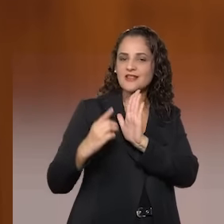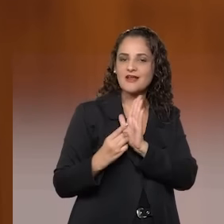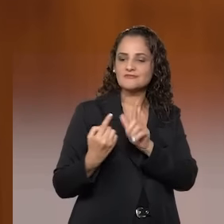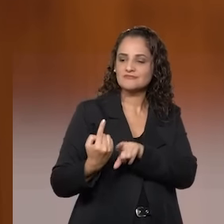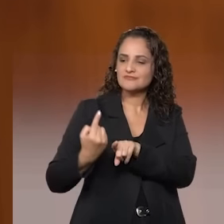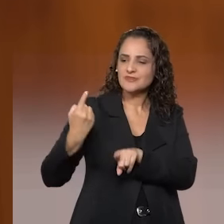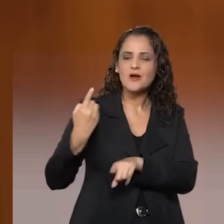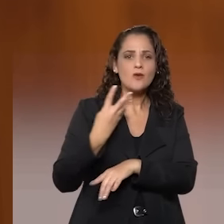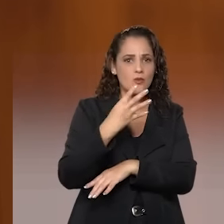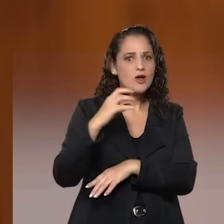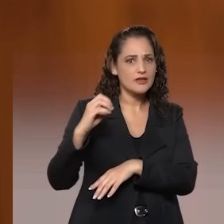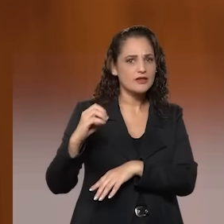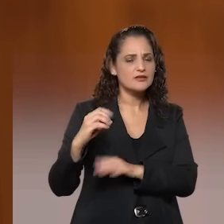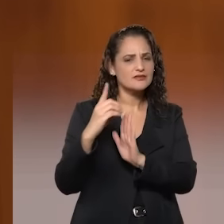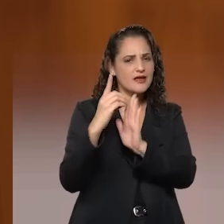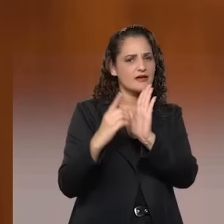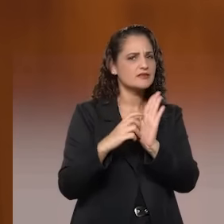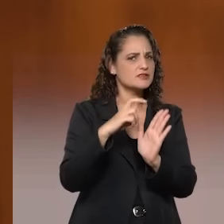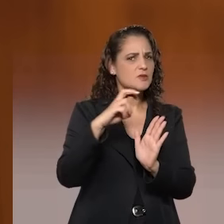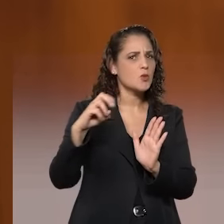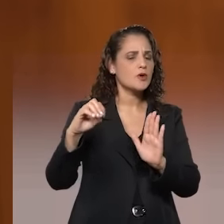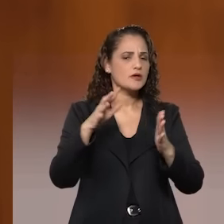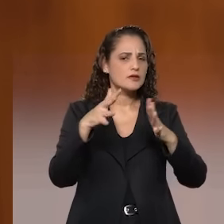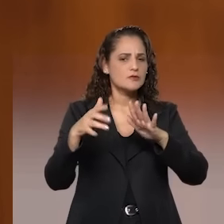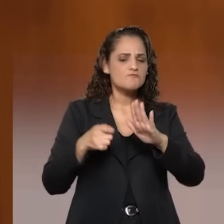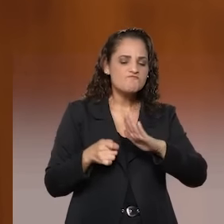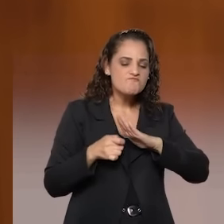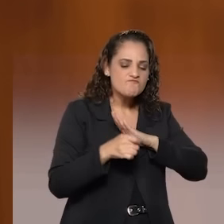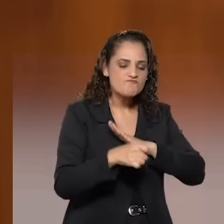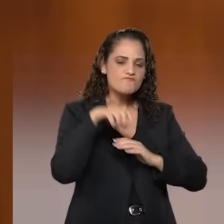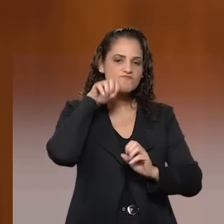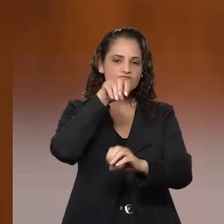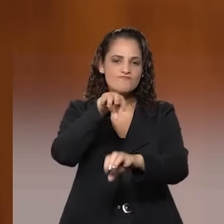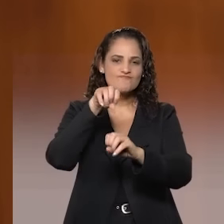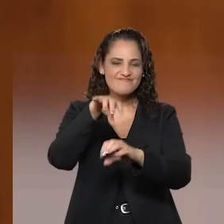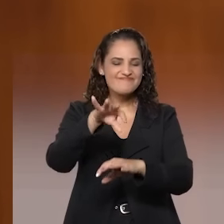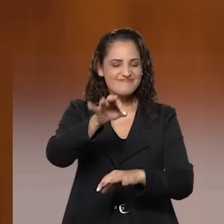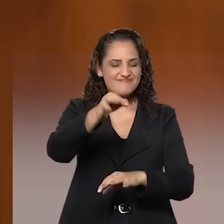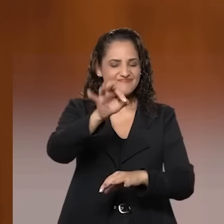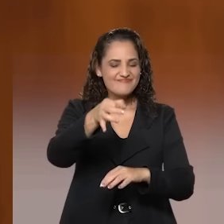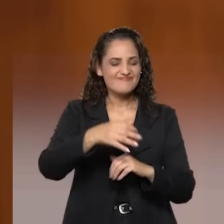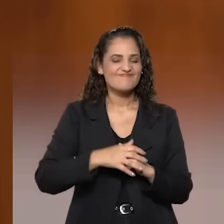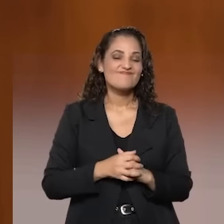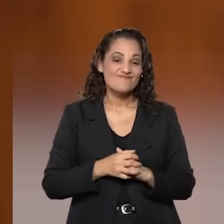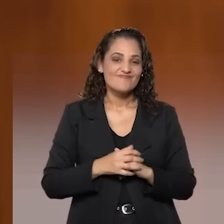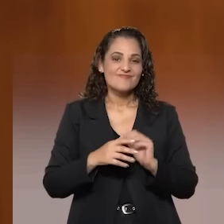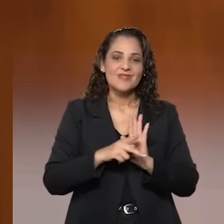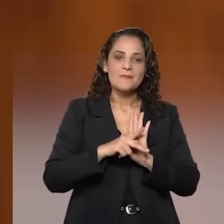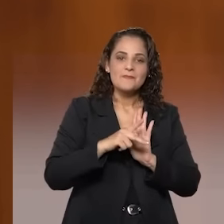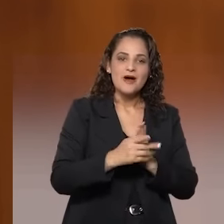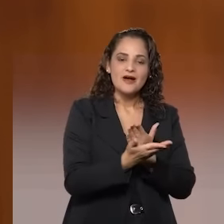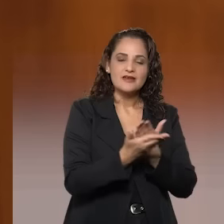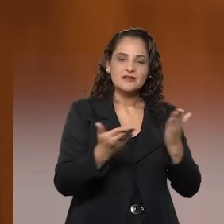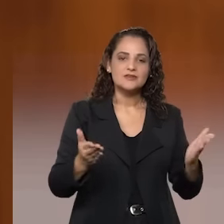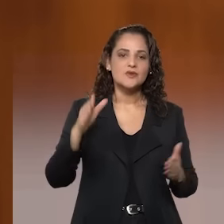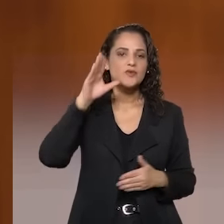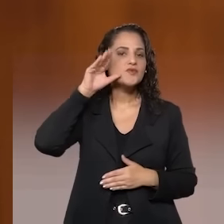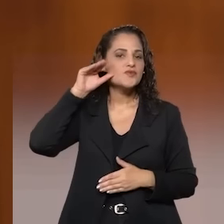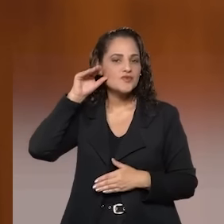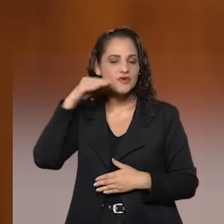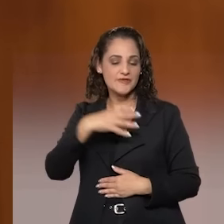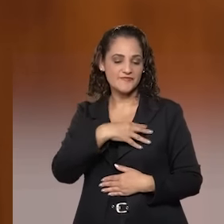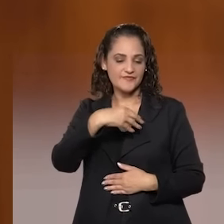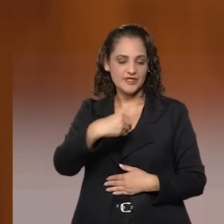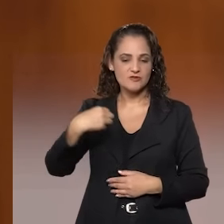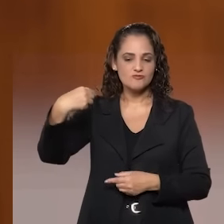atrás na década de 40 50 né de investir no ensino né para os funcionários e para